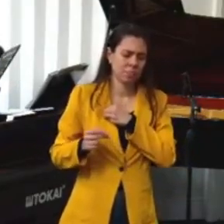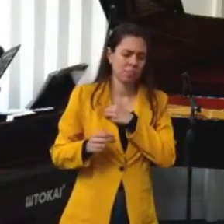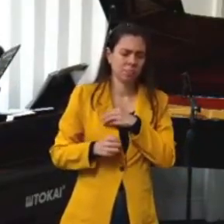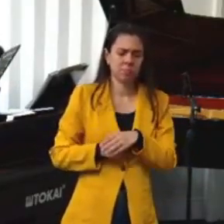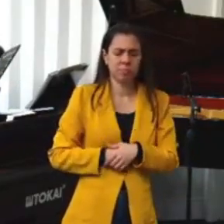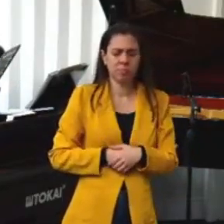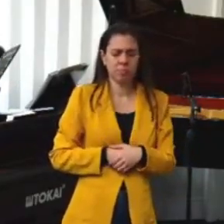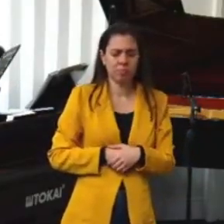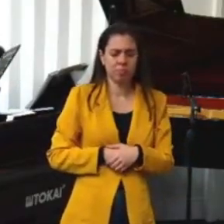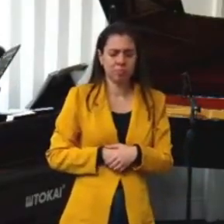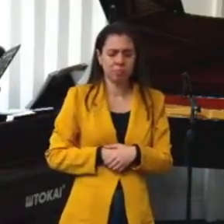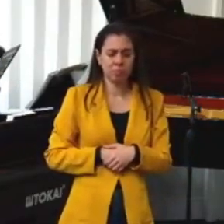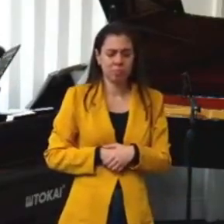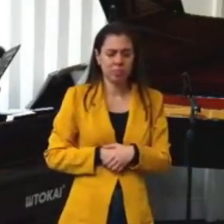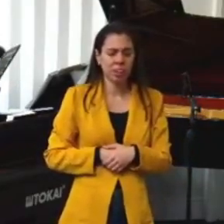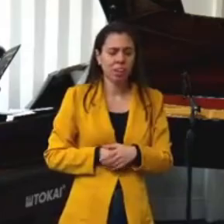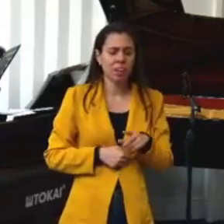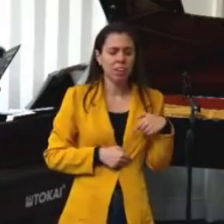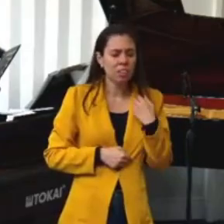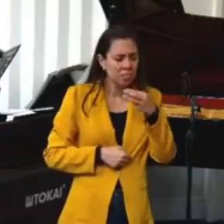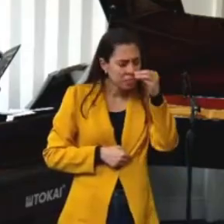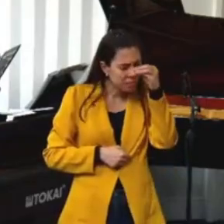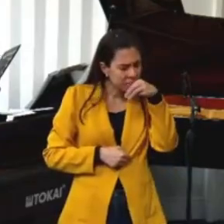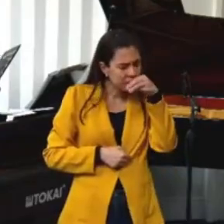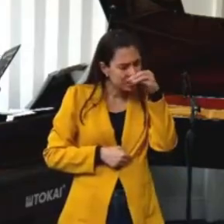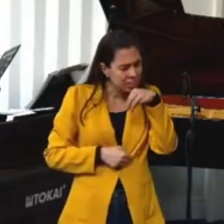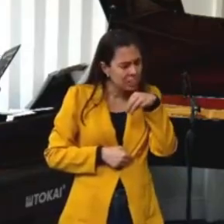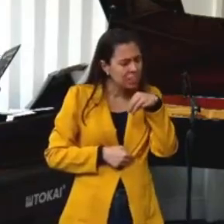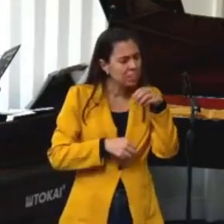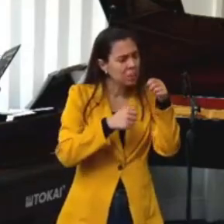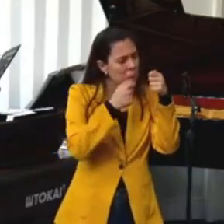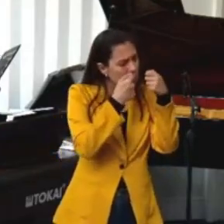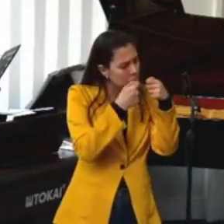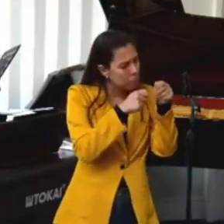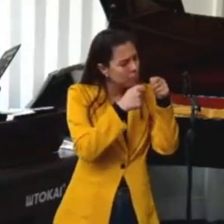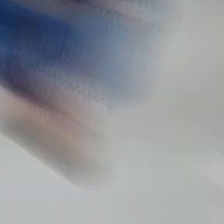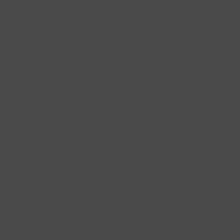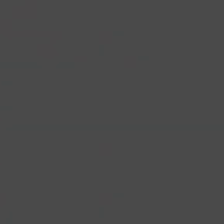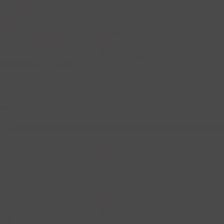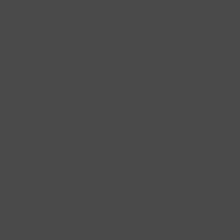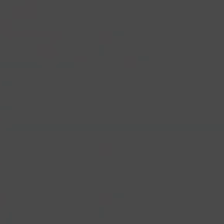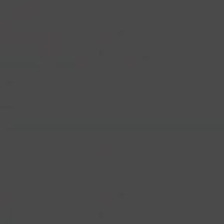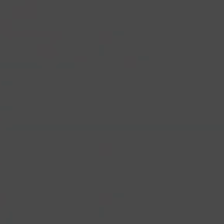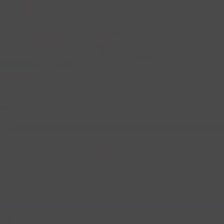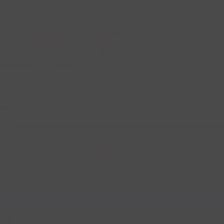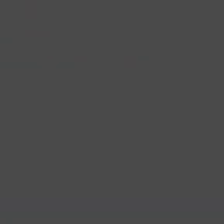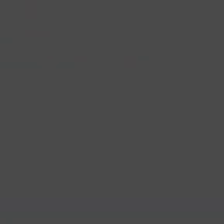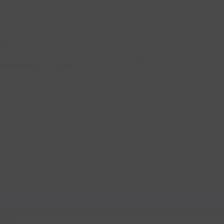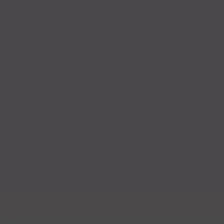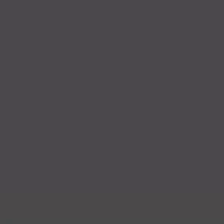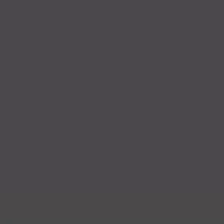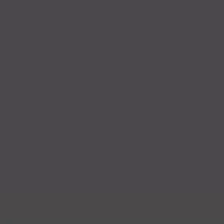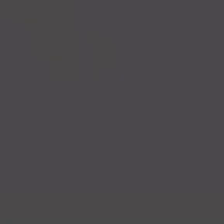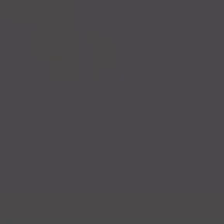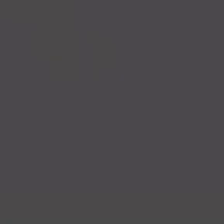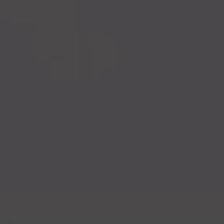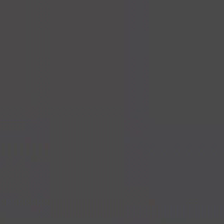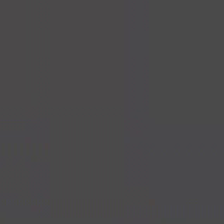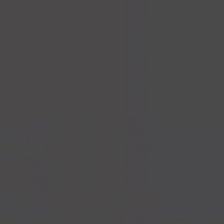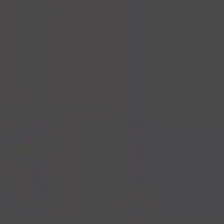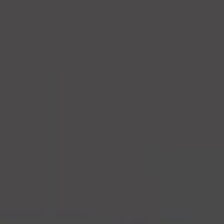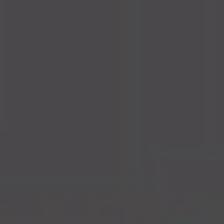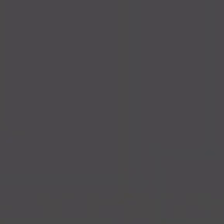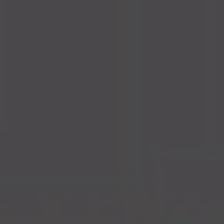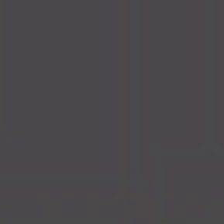Abençoa-nos, Senhor, ainda que sejamos muito fracos. É a nossa oração em nome de Jesus. Amém. Muito obrigado por nos acompanhar até o final